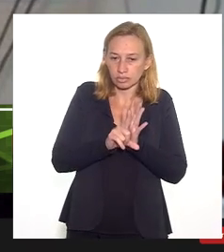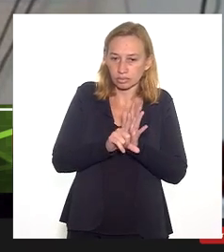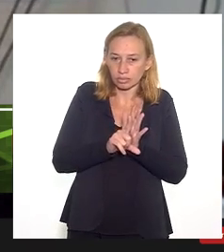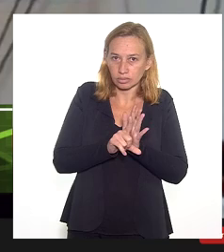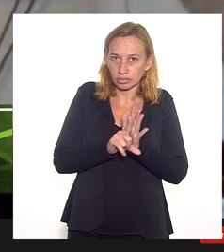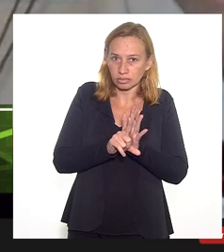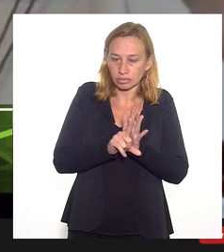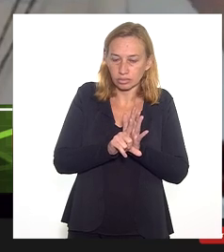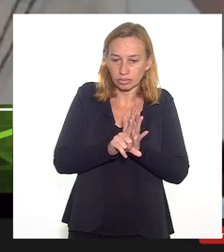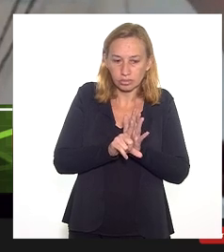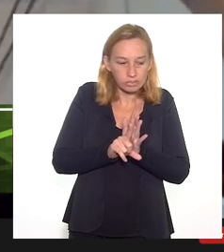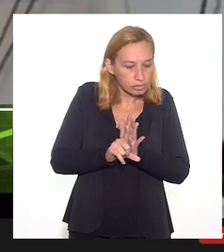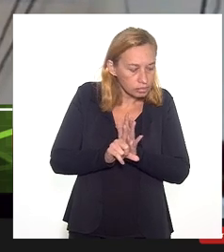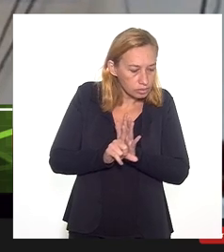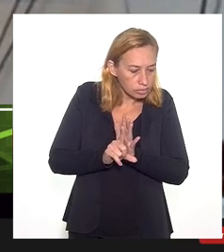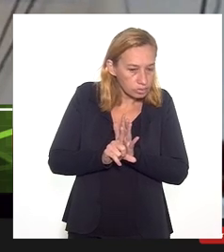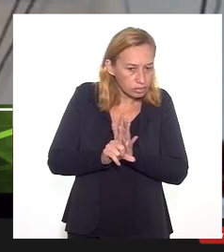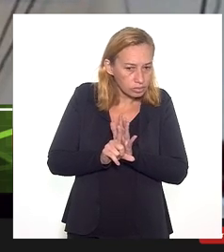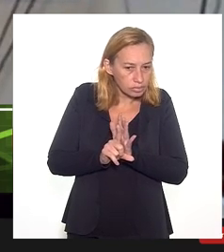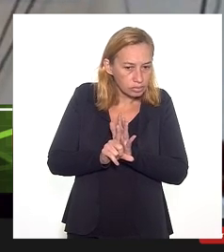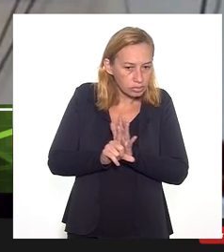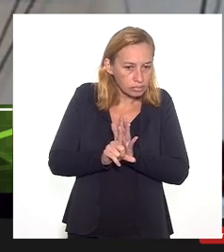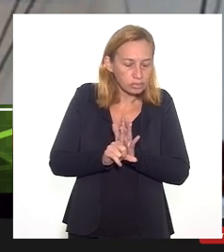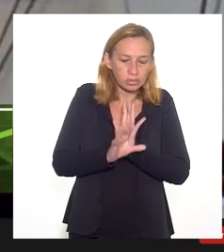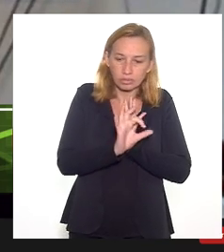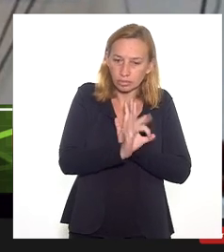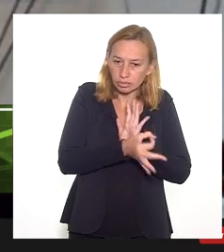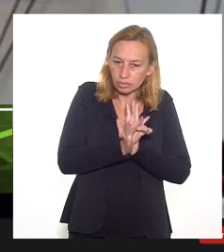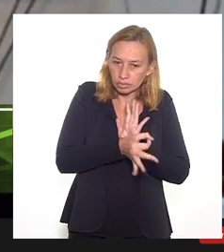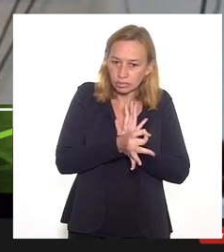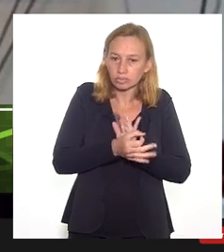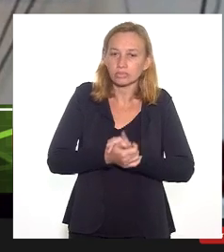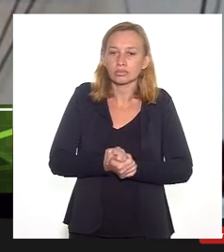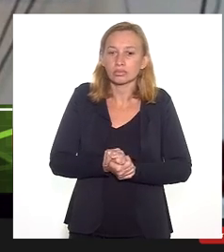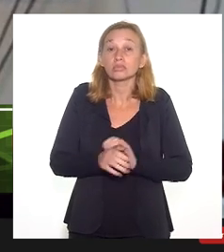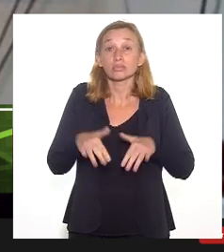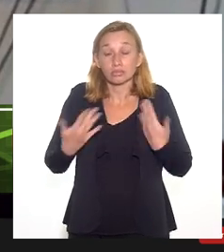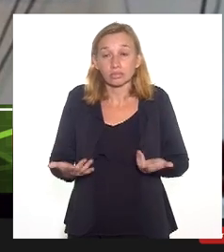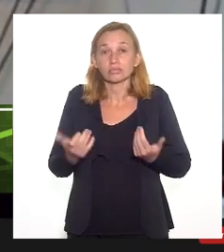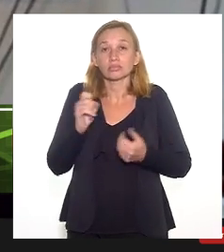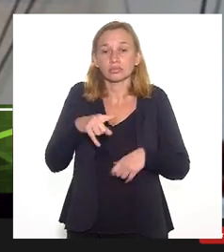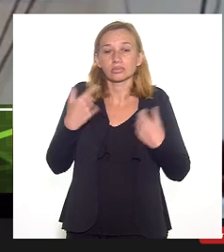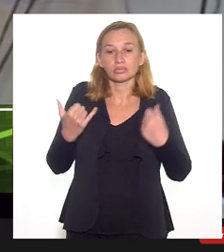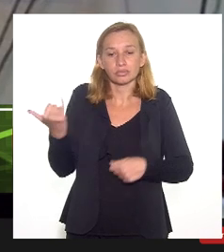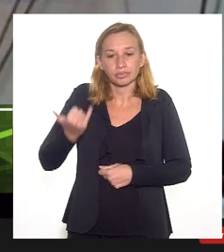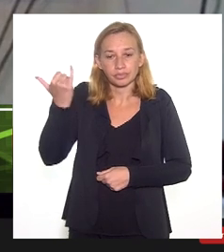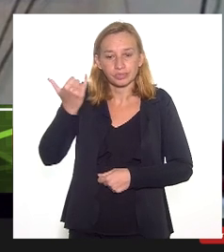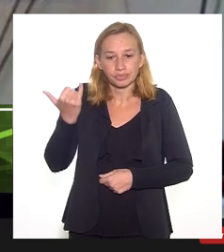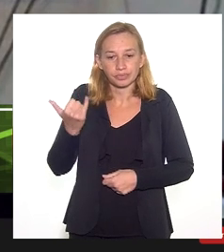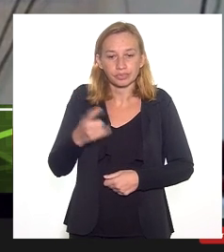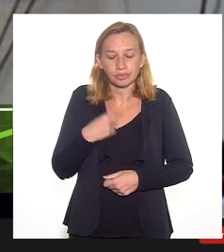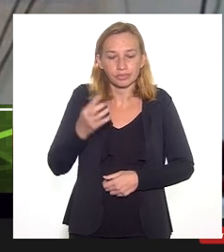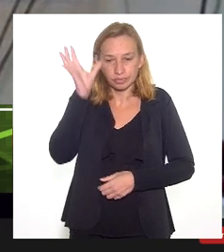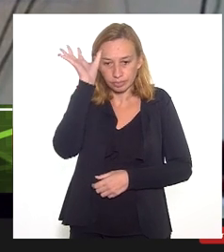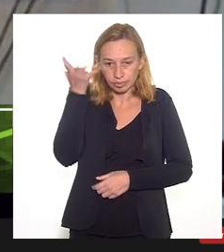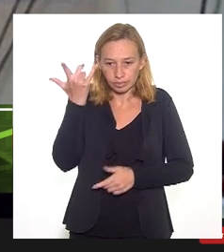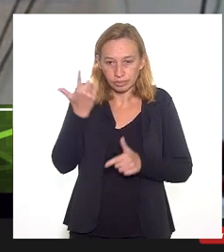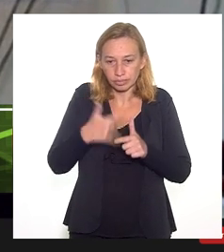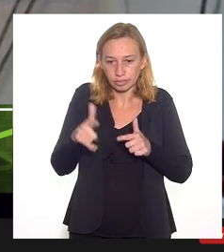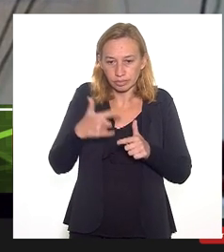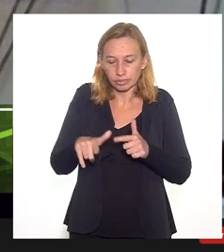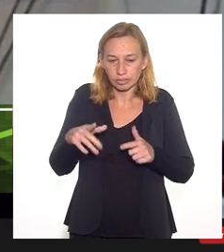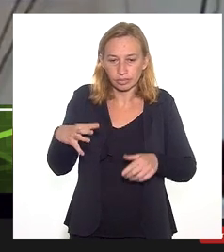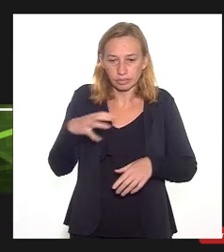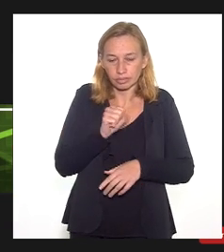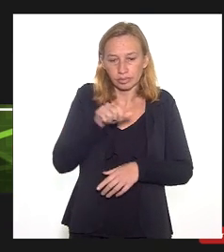a lei está a lei está legal a lei está vigendo então é necessário que a gente resolva essa questão o